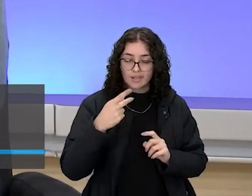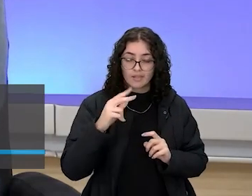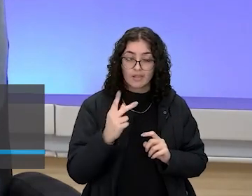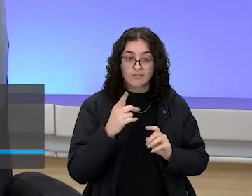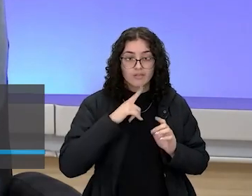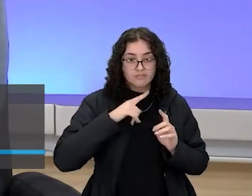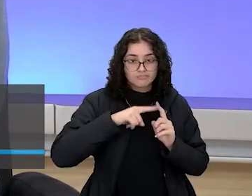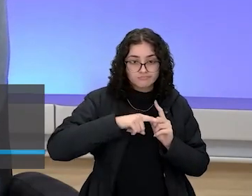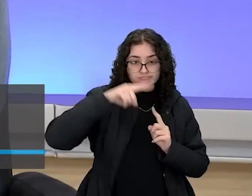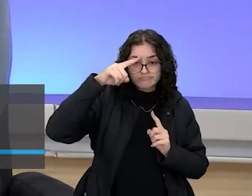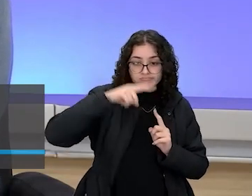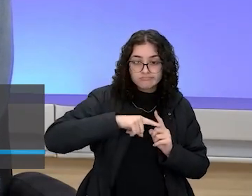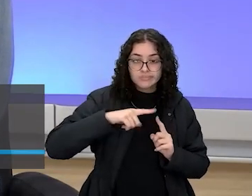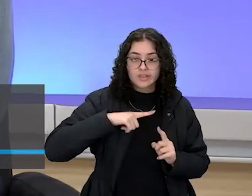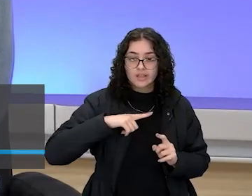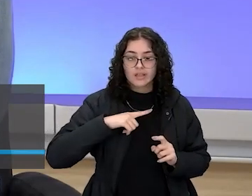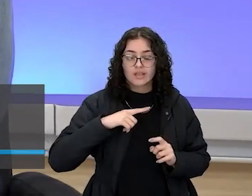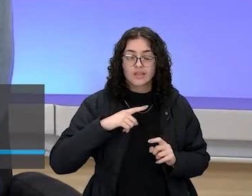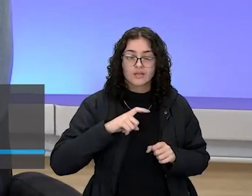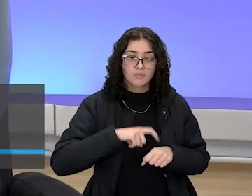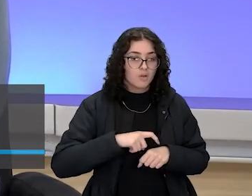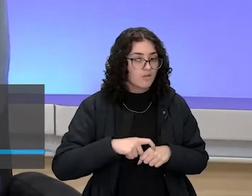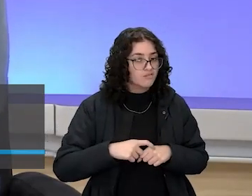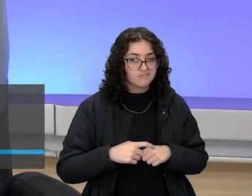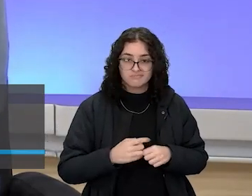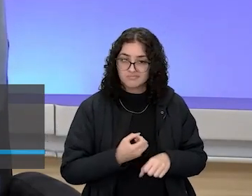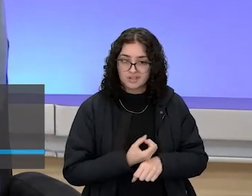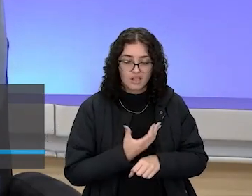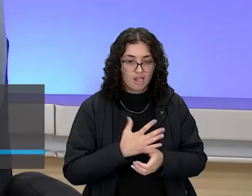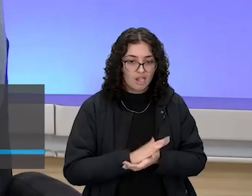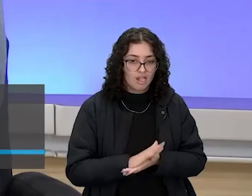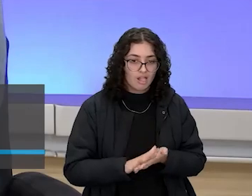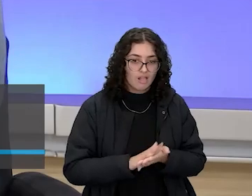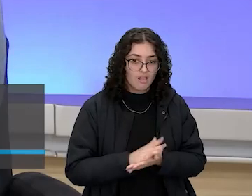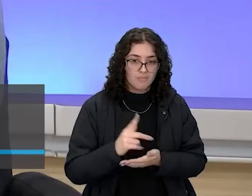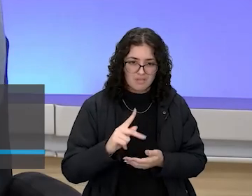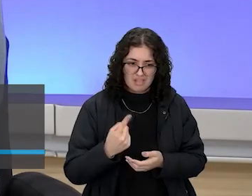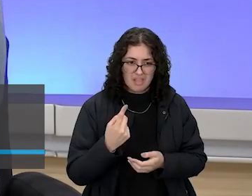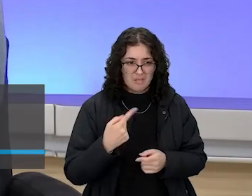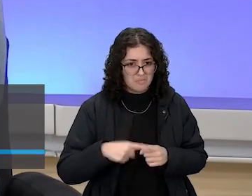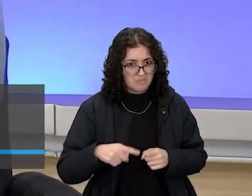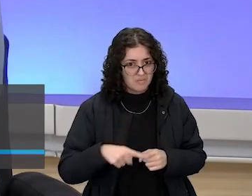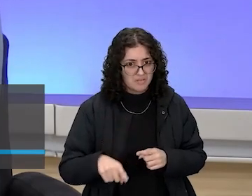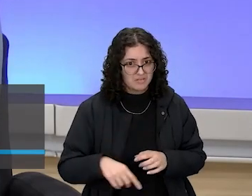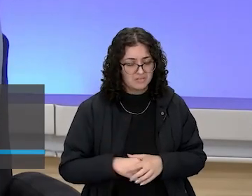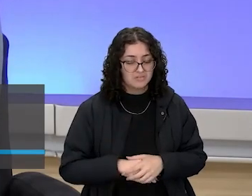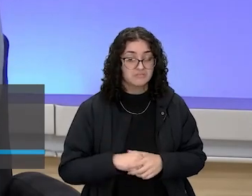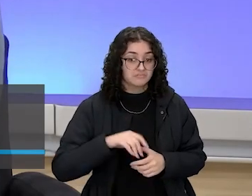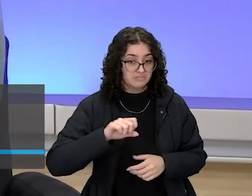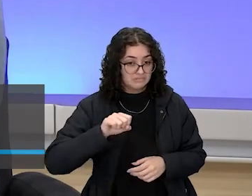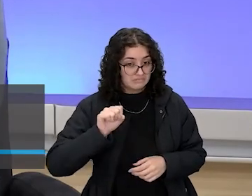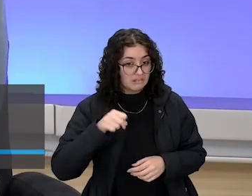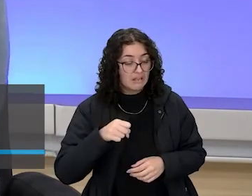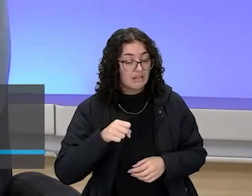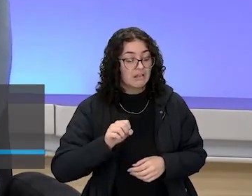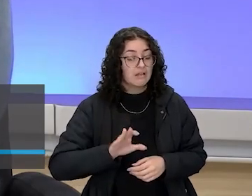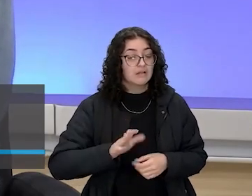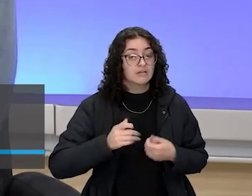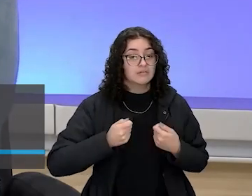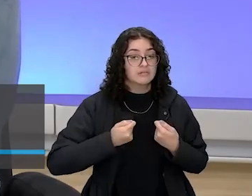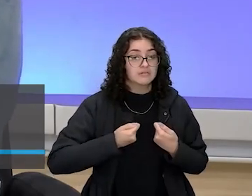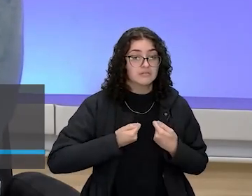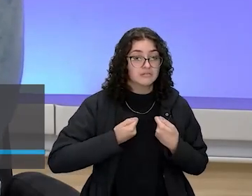como base: os morangos não cresceram, pH alcalino será que é o problema? Se sim, então a gente